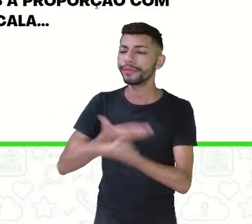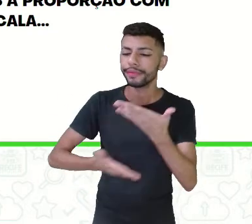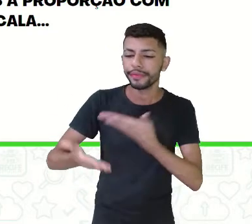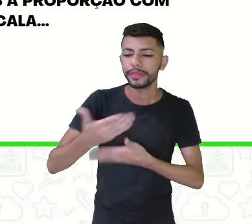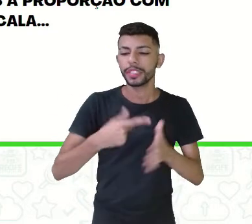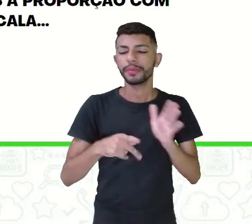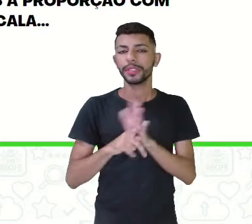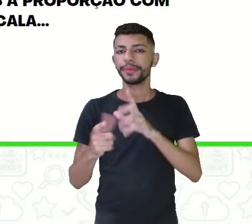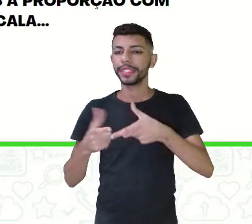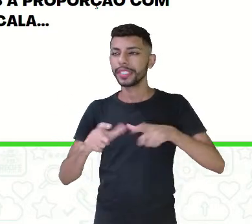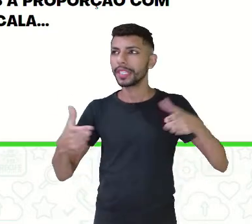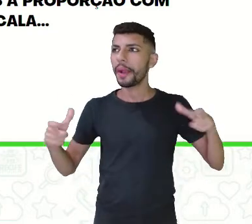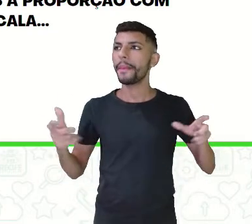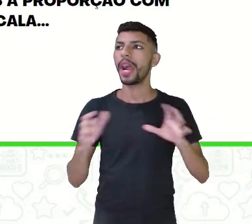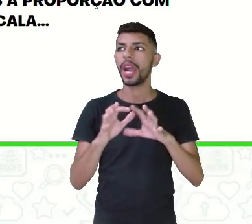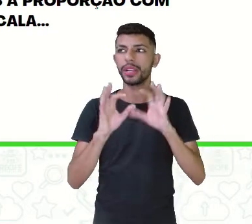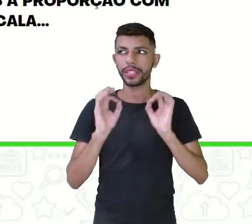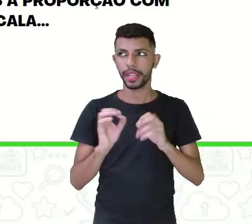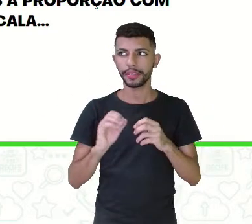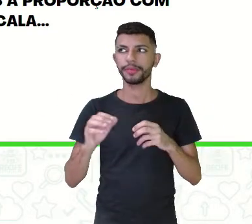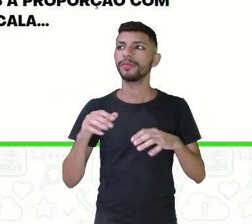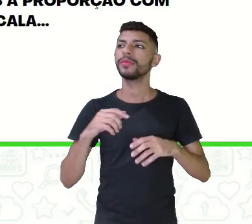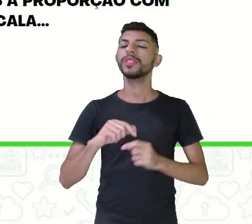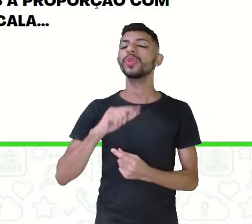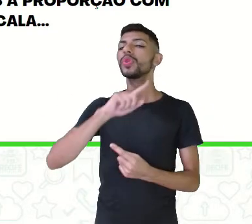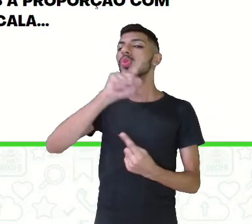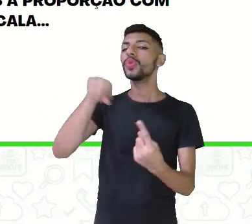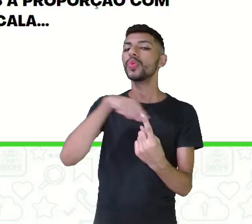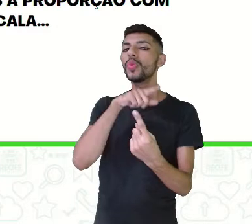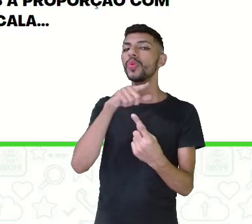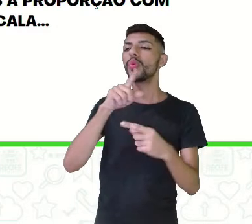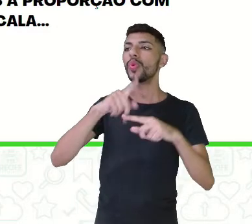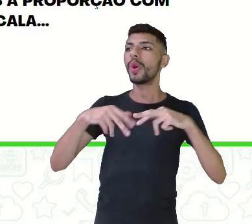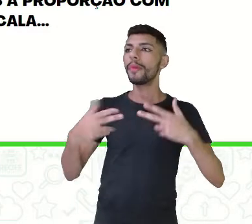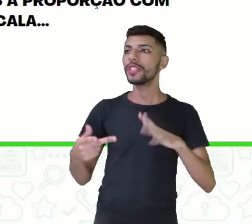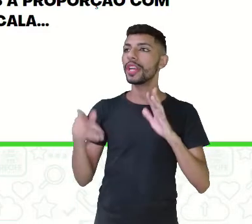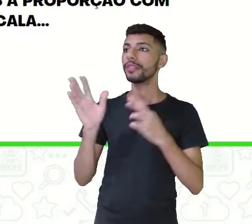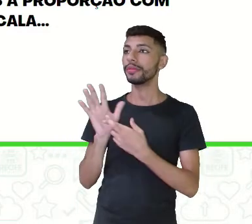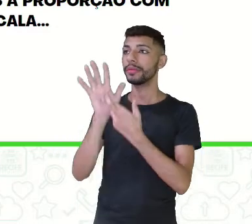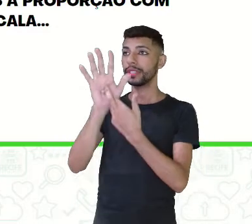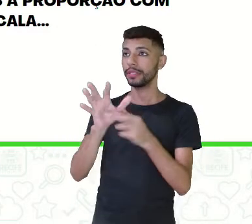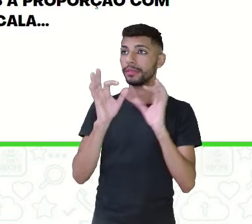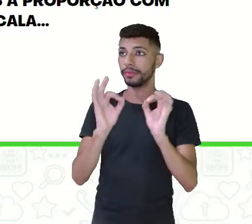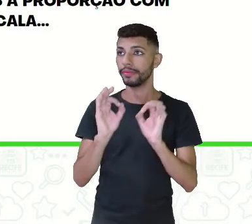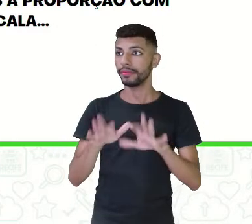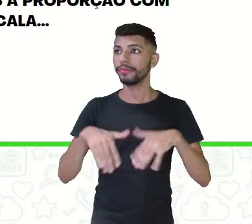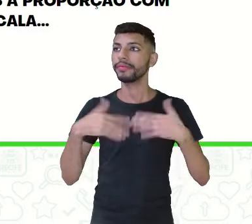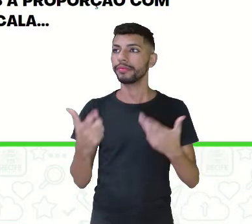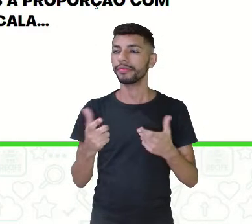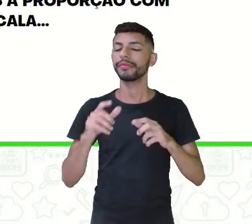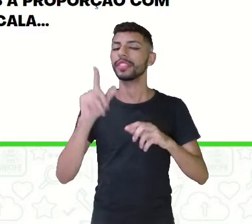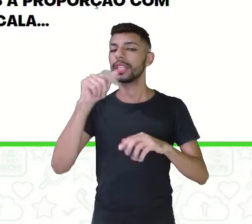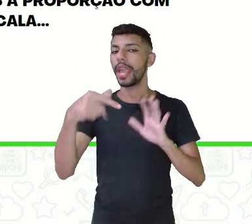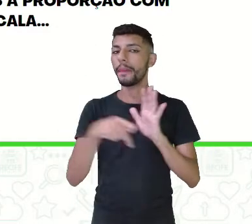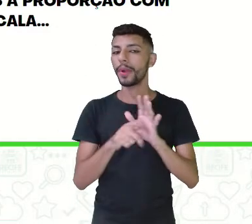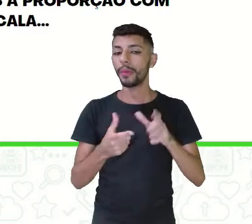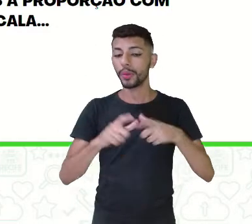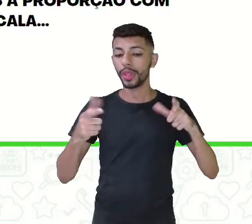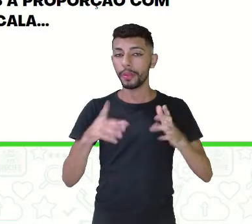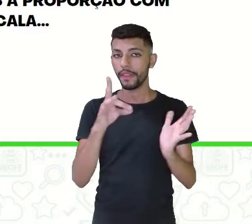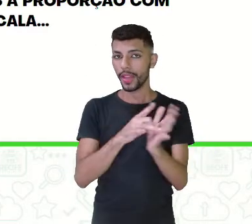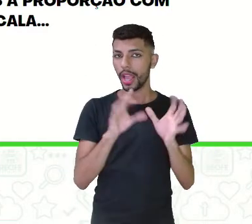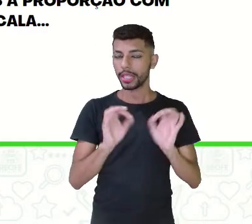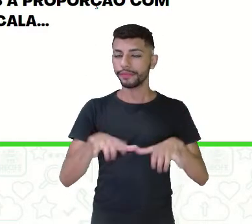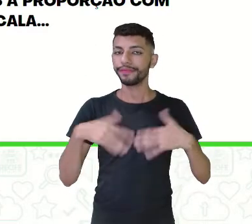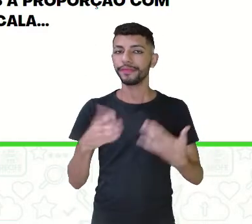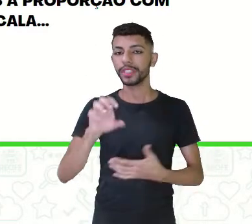de tamanho, proporção com o objeto representado, seu tamanho real. Uma